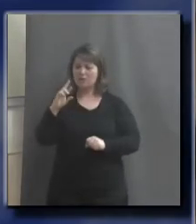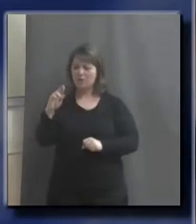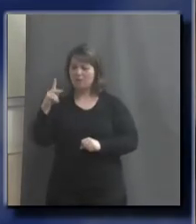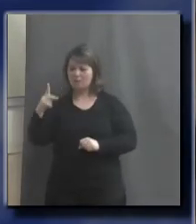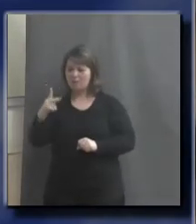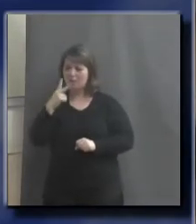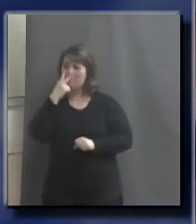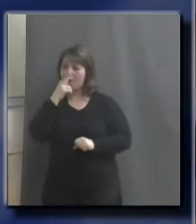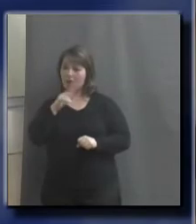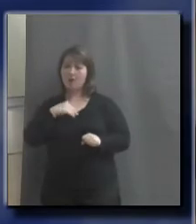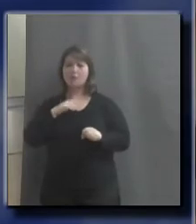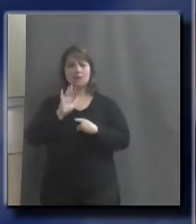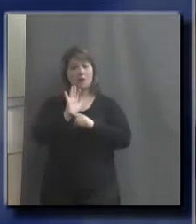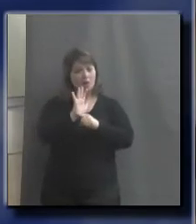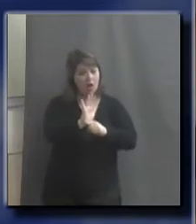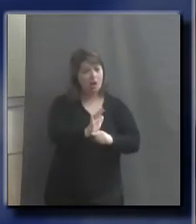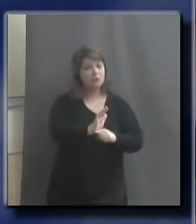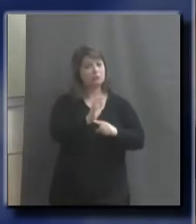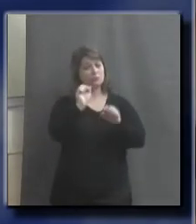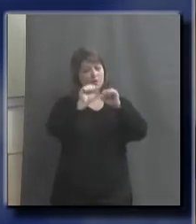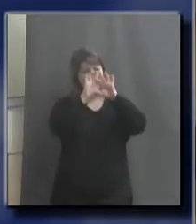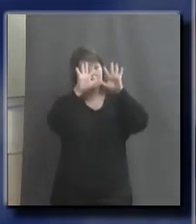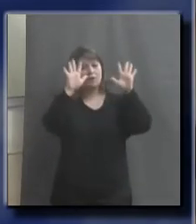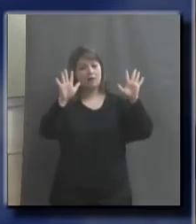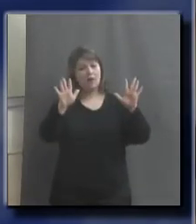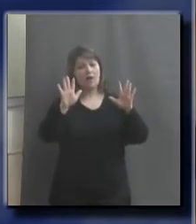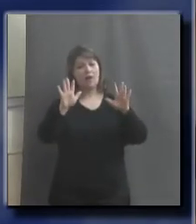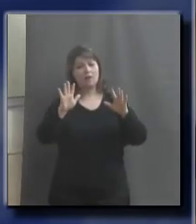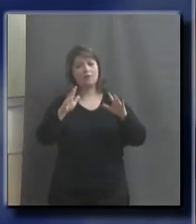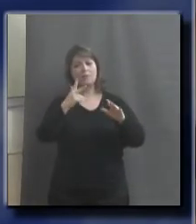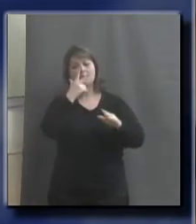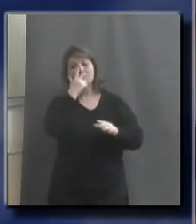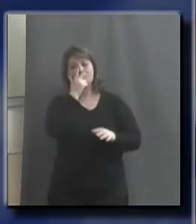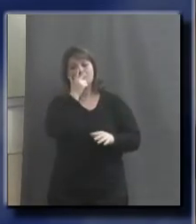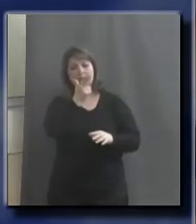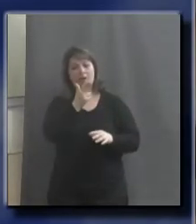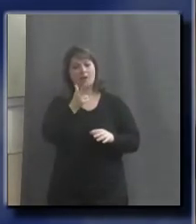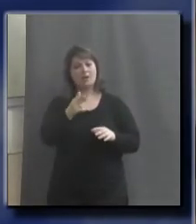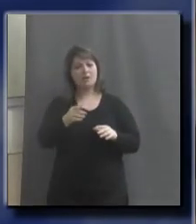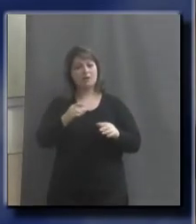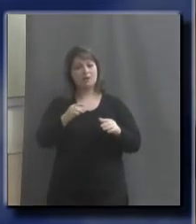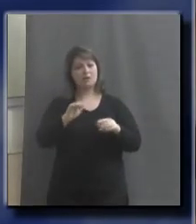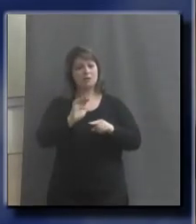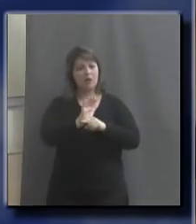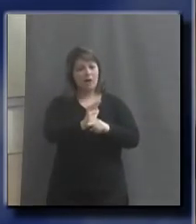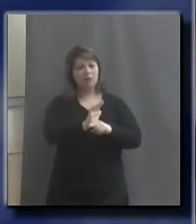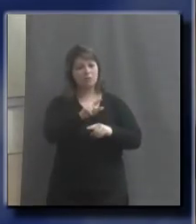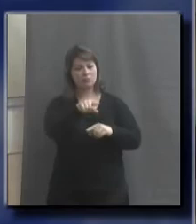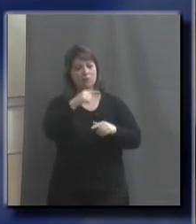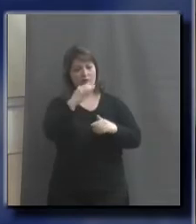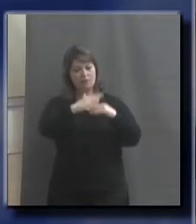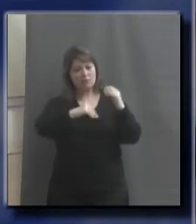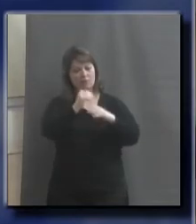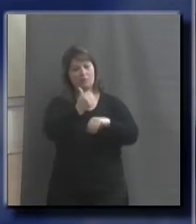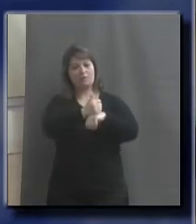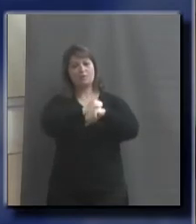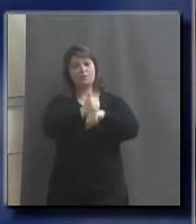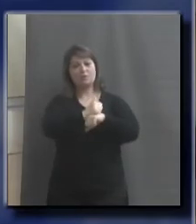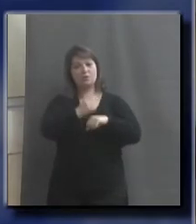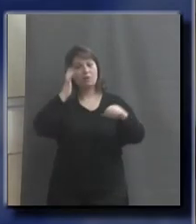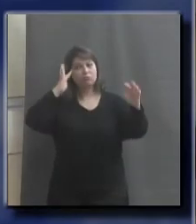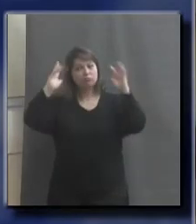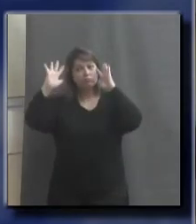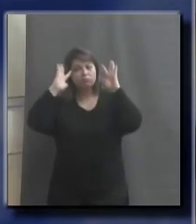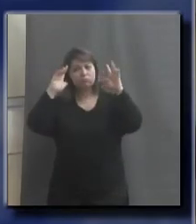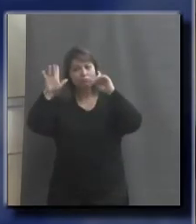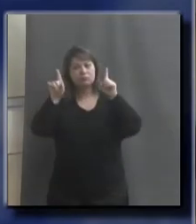de orientar, de fiscalizar o exercício profissional, que busca fomentar um processo reflexivo, né? sobre